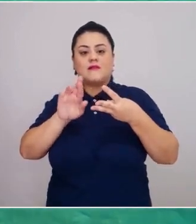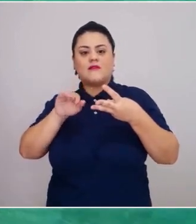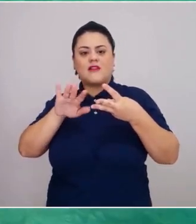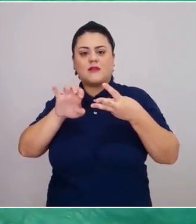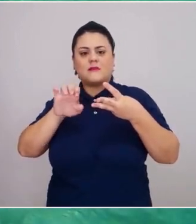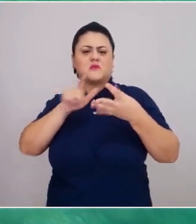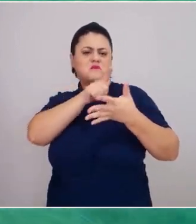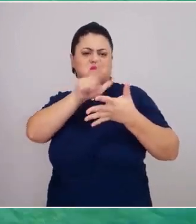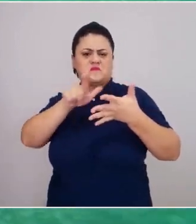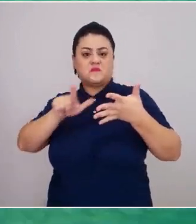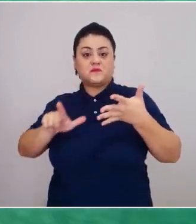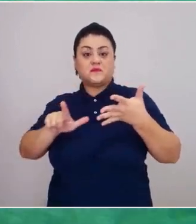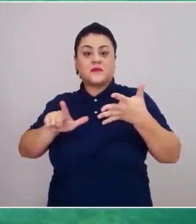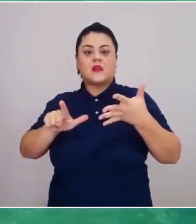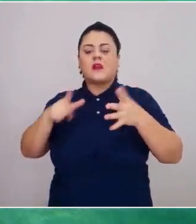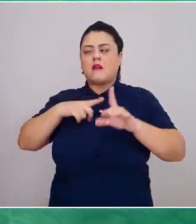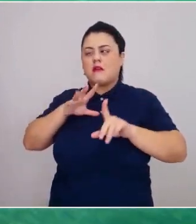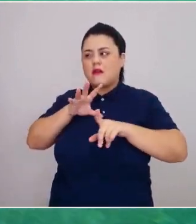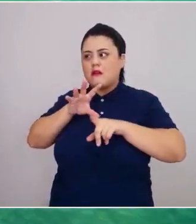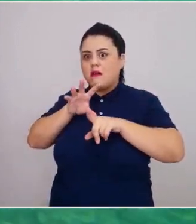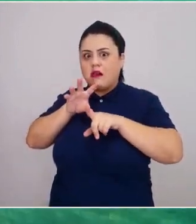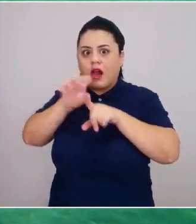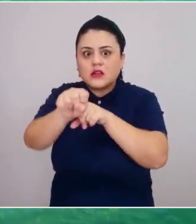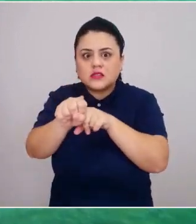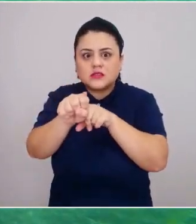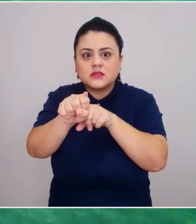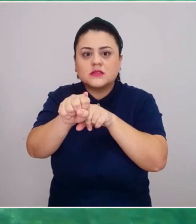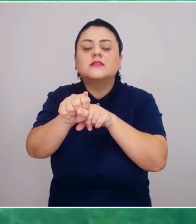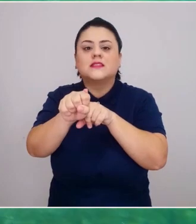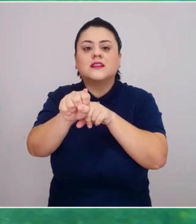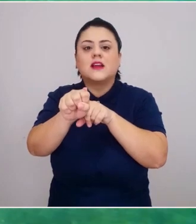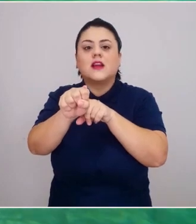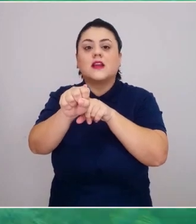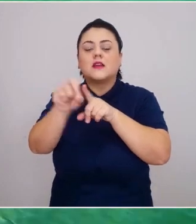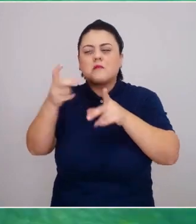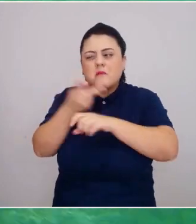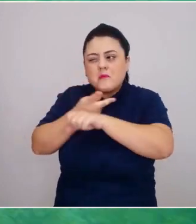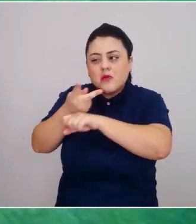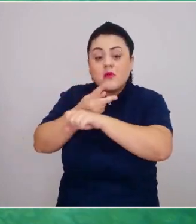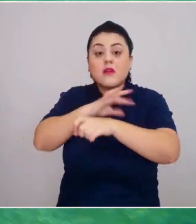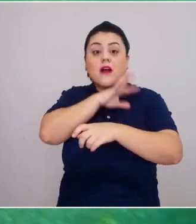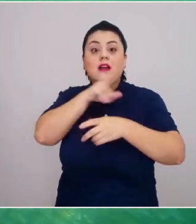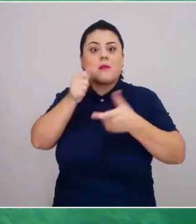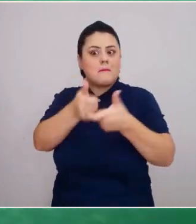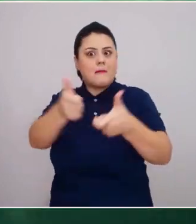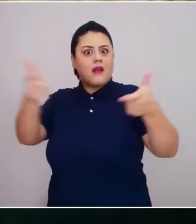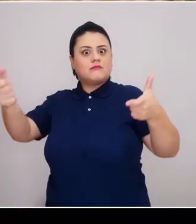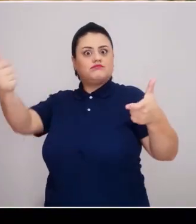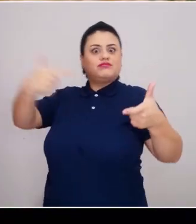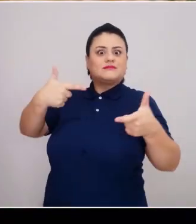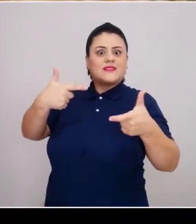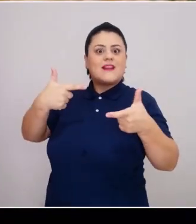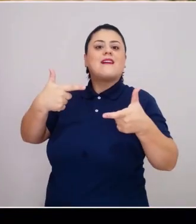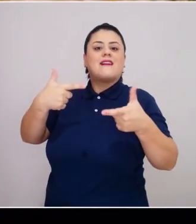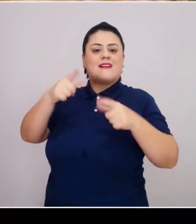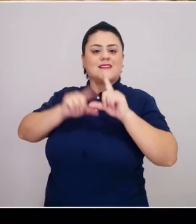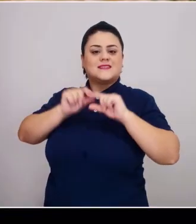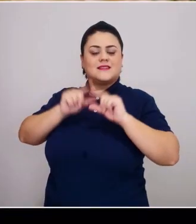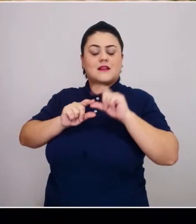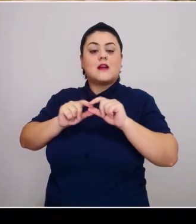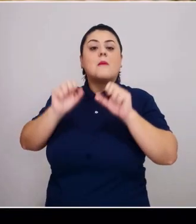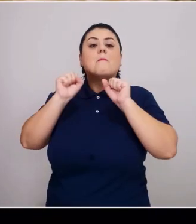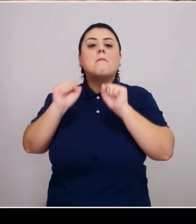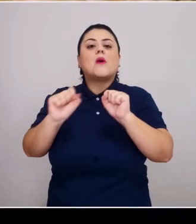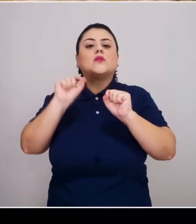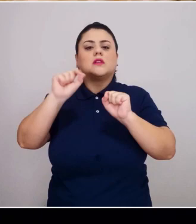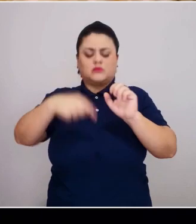São predadoras e muitas vezes caçam animais maiores que elas. Elas podem colocar o estômago para